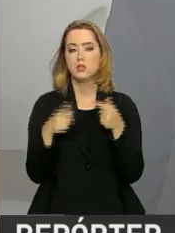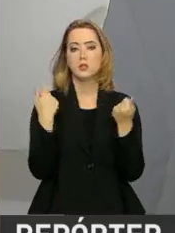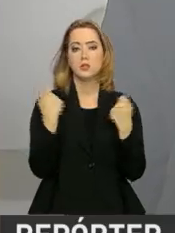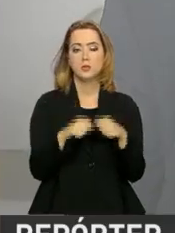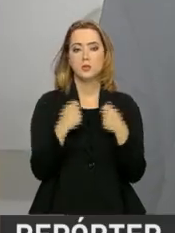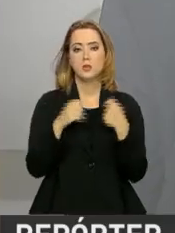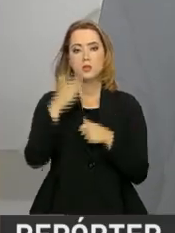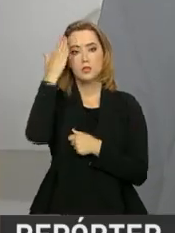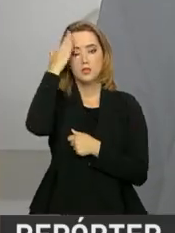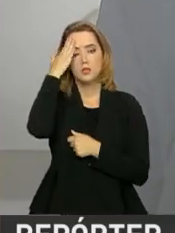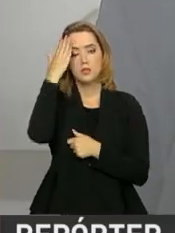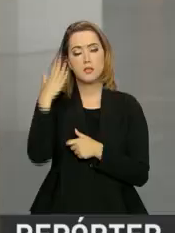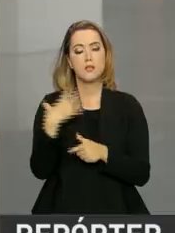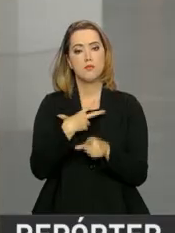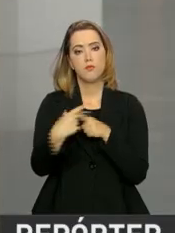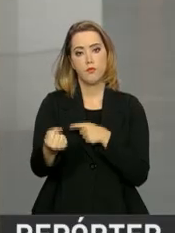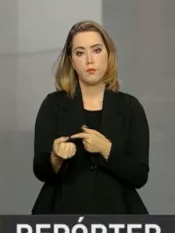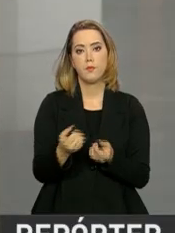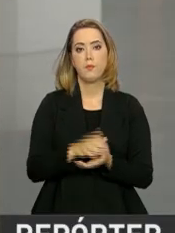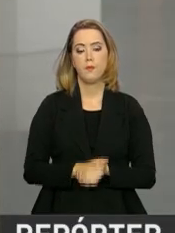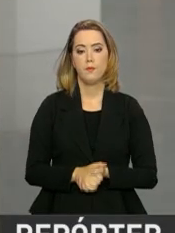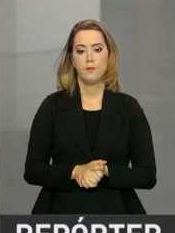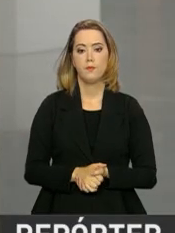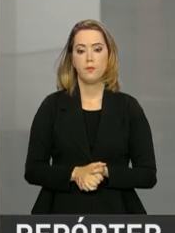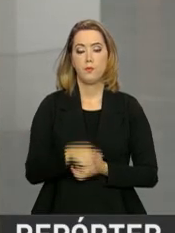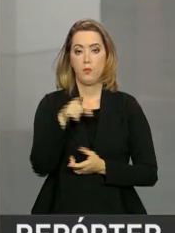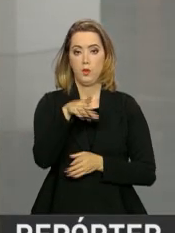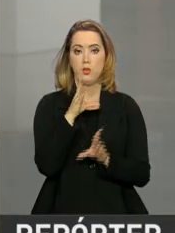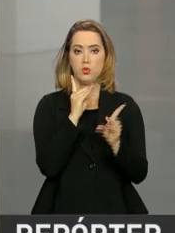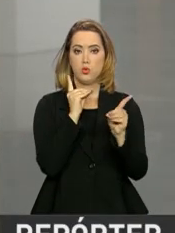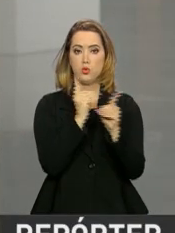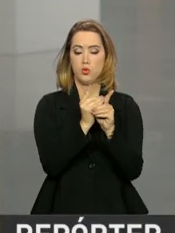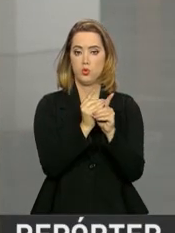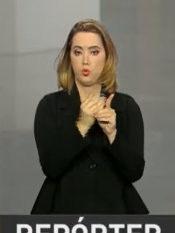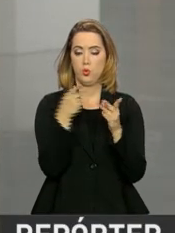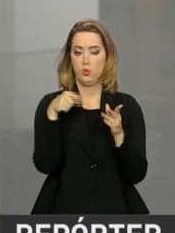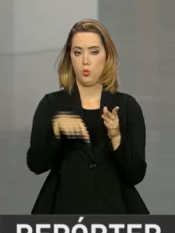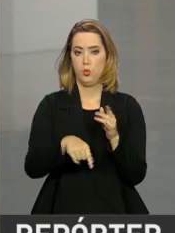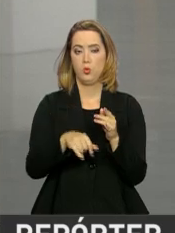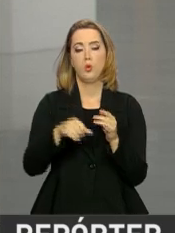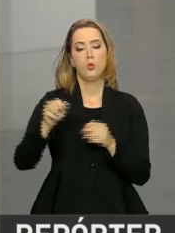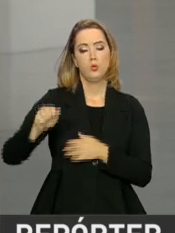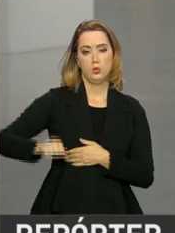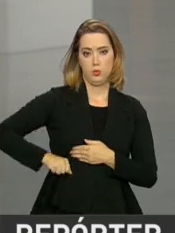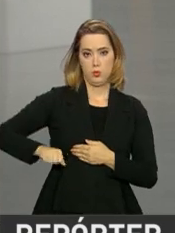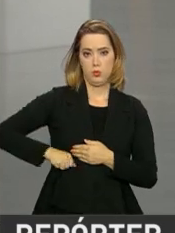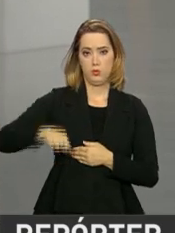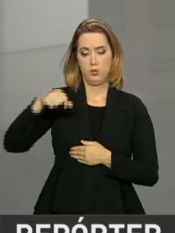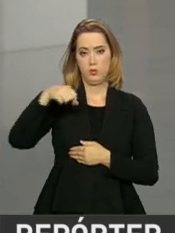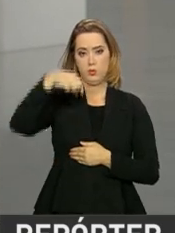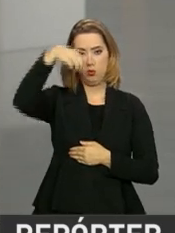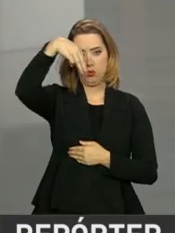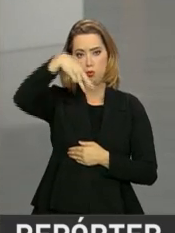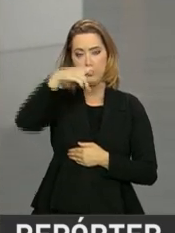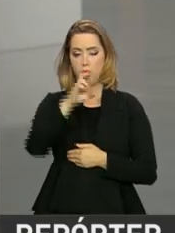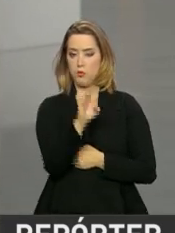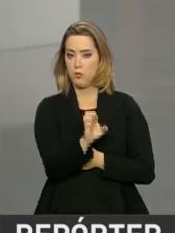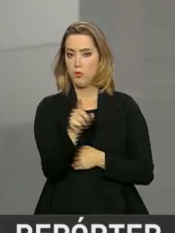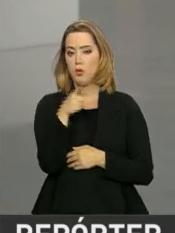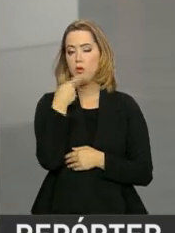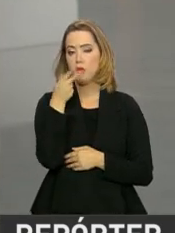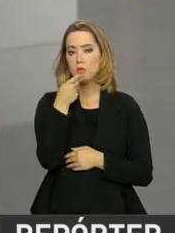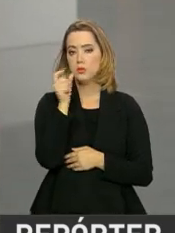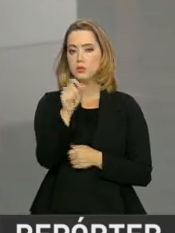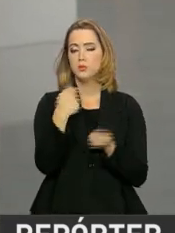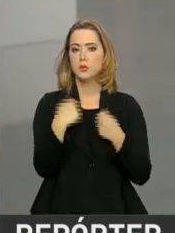ser sobrepassados. Neste encontro no Itamaraty, o governo brasileiro também manifestou a intenção de retomar a